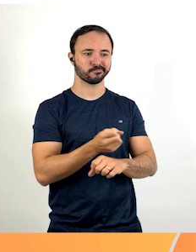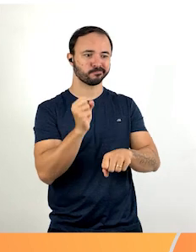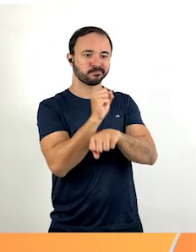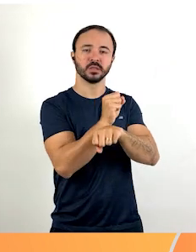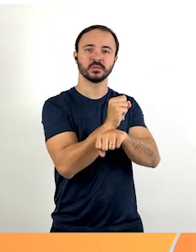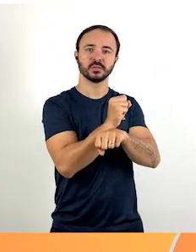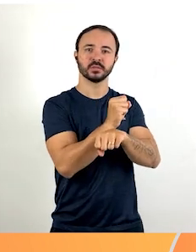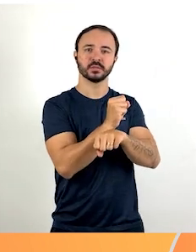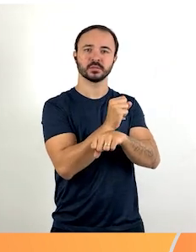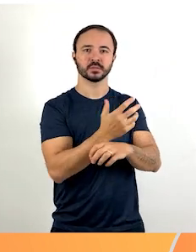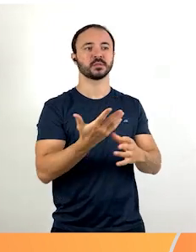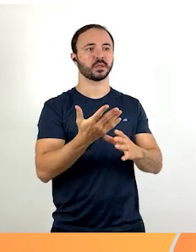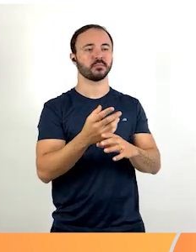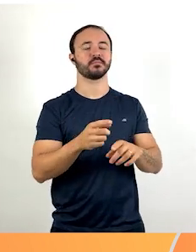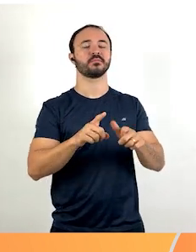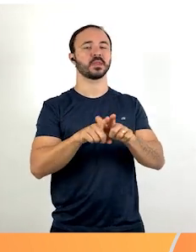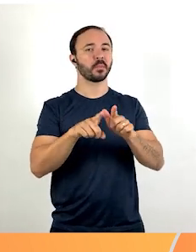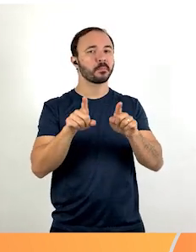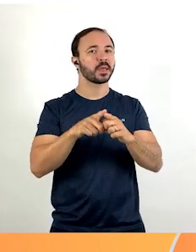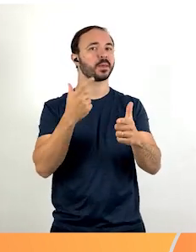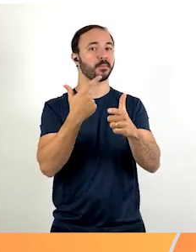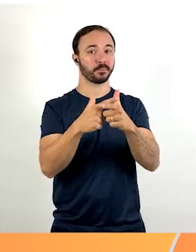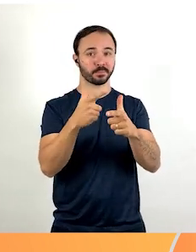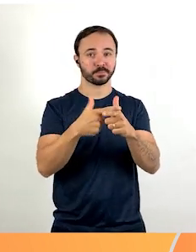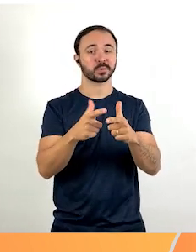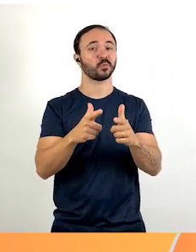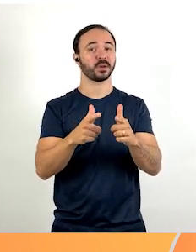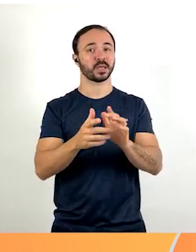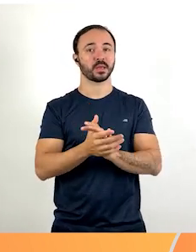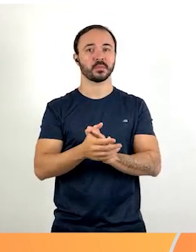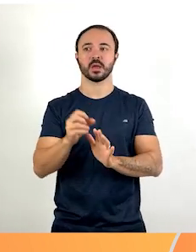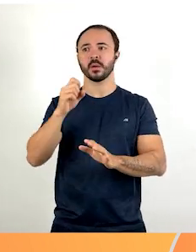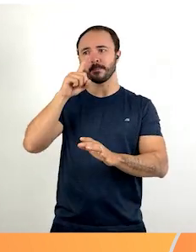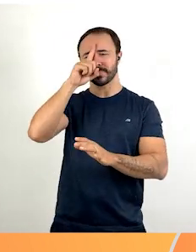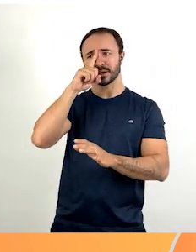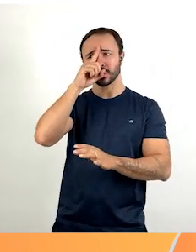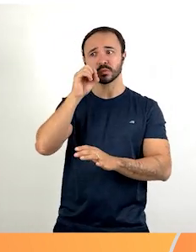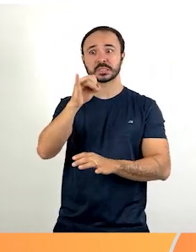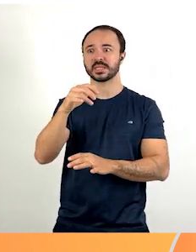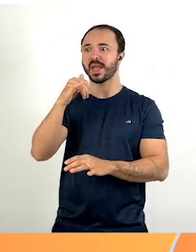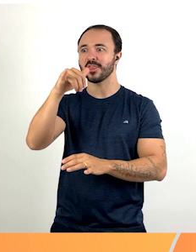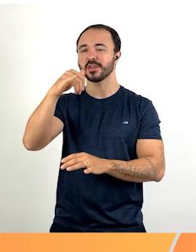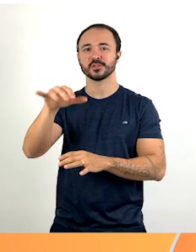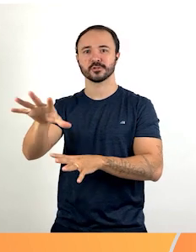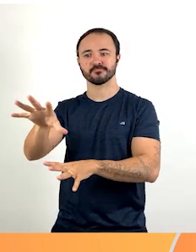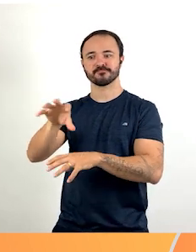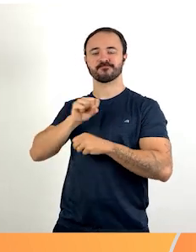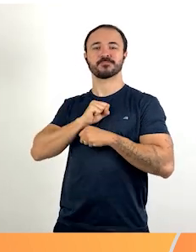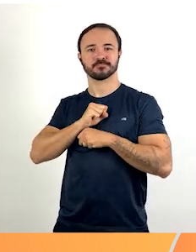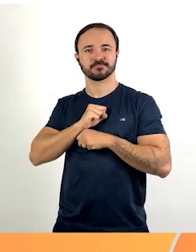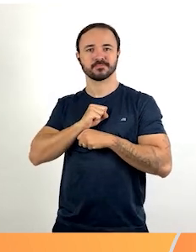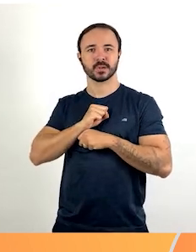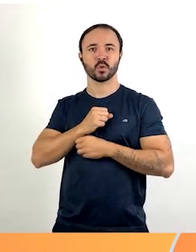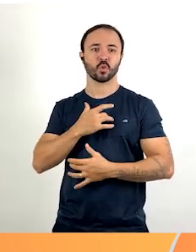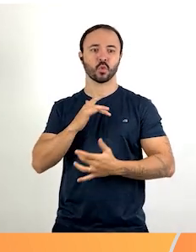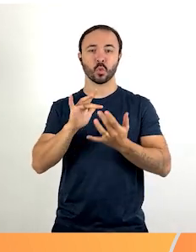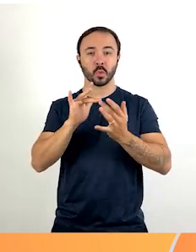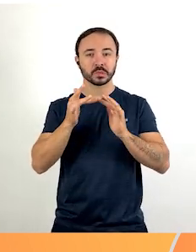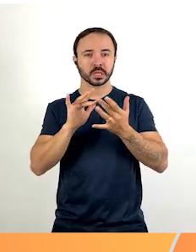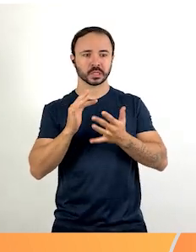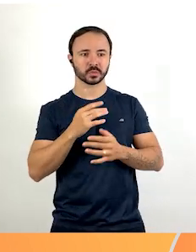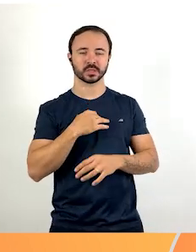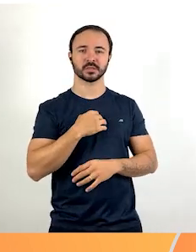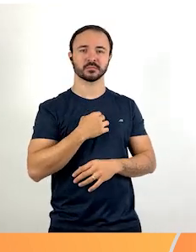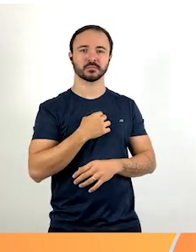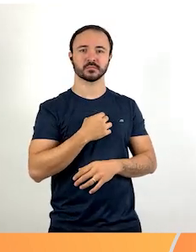da musculatura, tanto dos músculos peitorais e também do músculo cardíaco. Então, aqui nós temos o momento em que se interrompe o